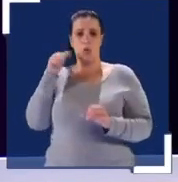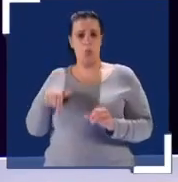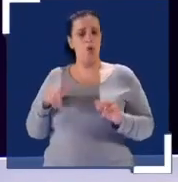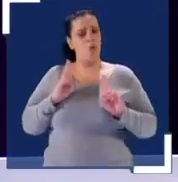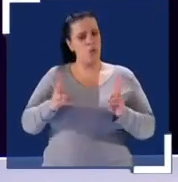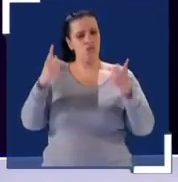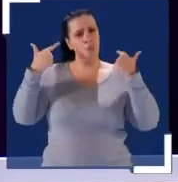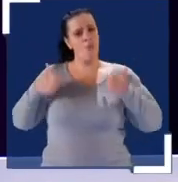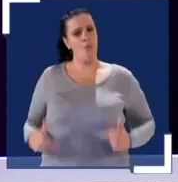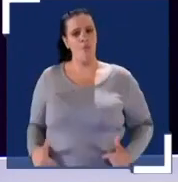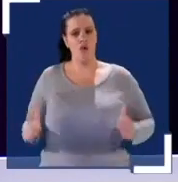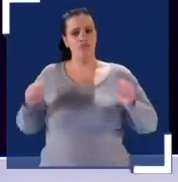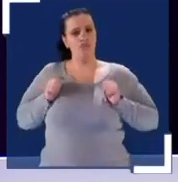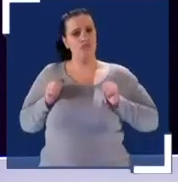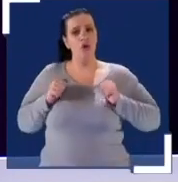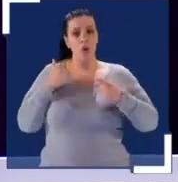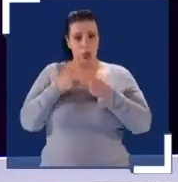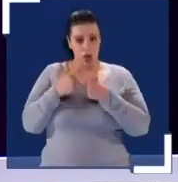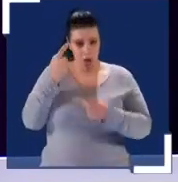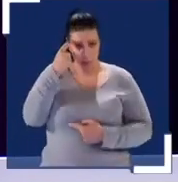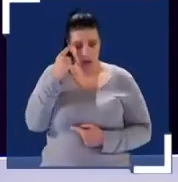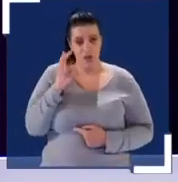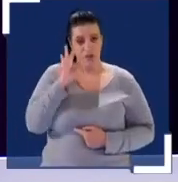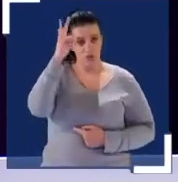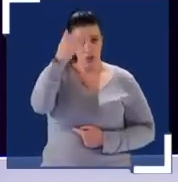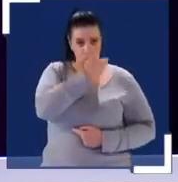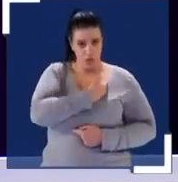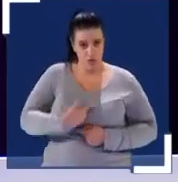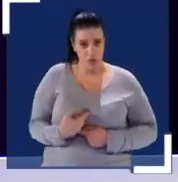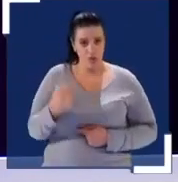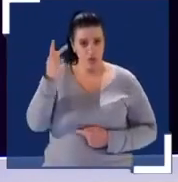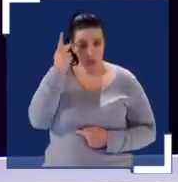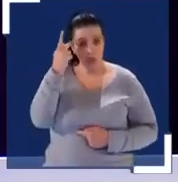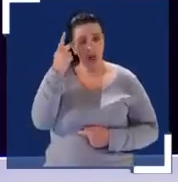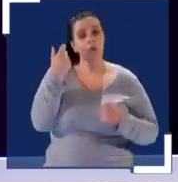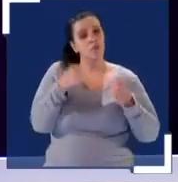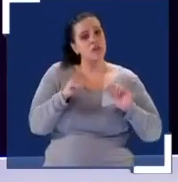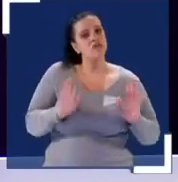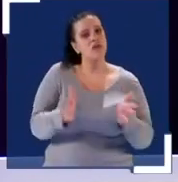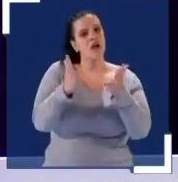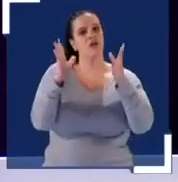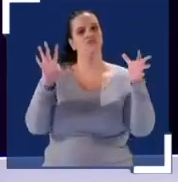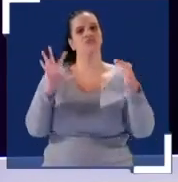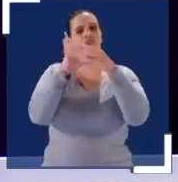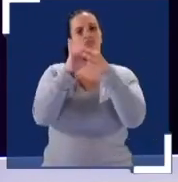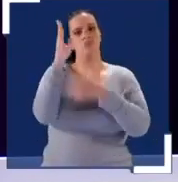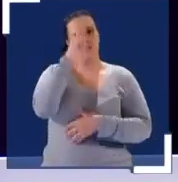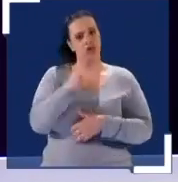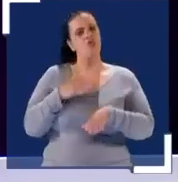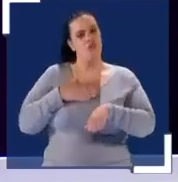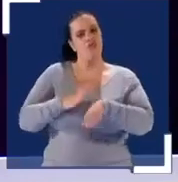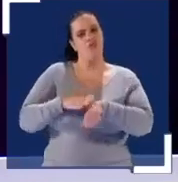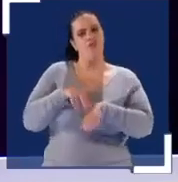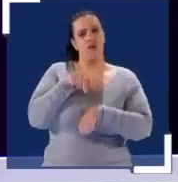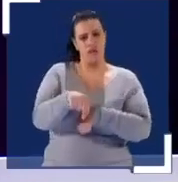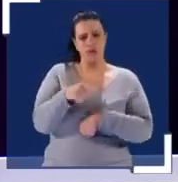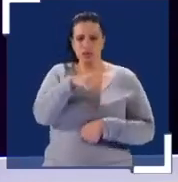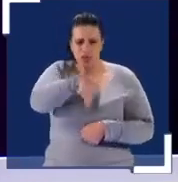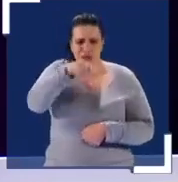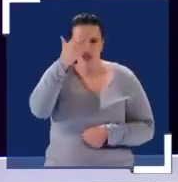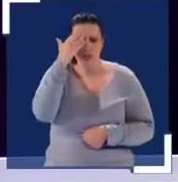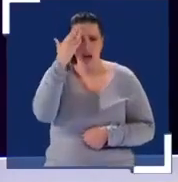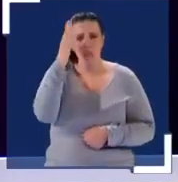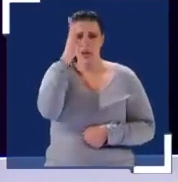neutro nessa eleição, porque acho que o futuro governador de São Paulo tem que ajudar a unir o Brasil. E é isso que eu vou fazer. Eleição nacional, como vocês sabem, é uma